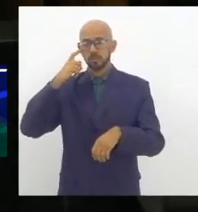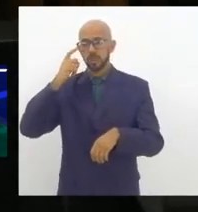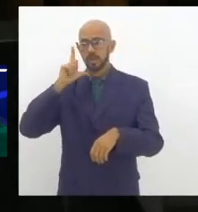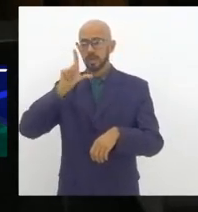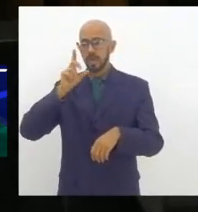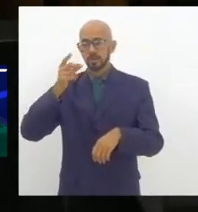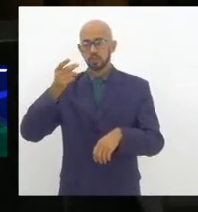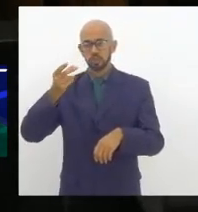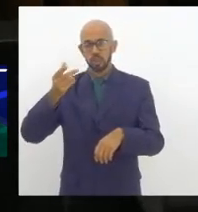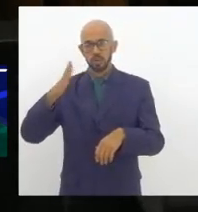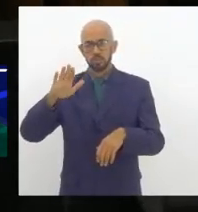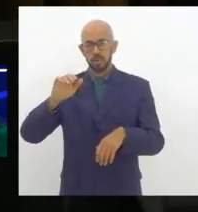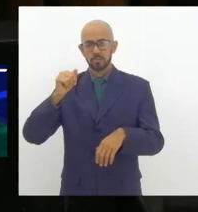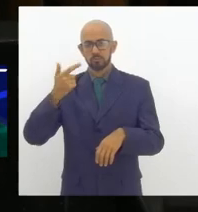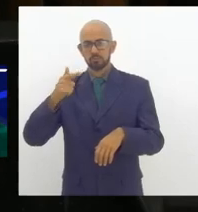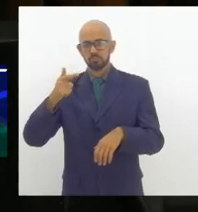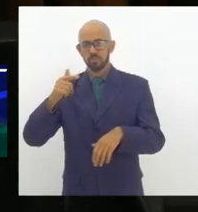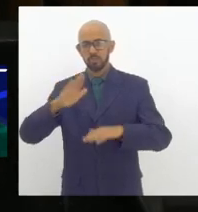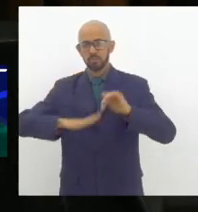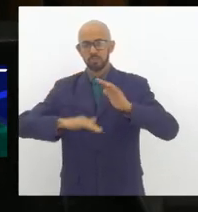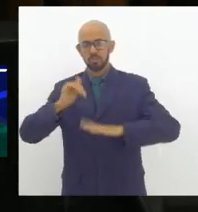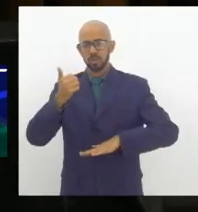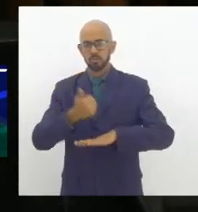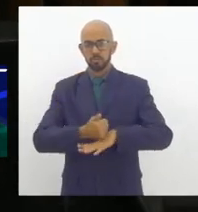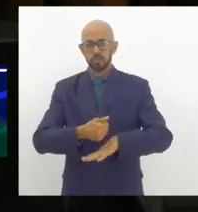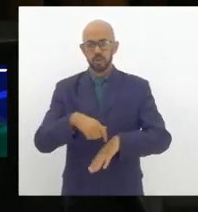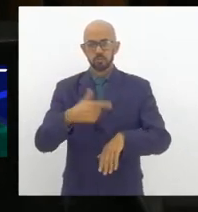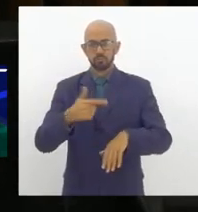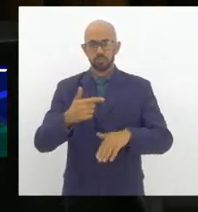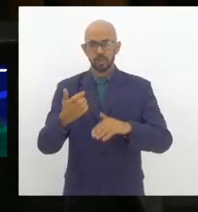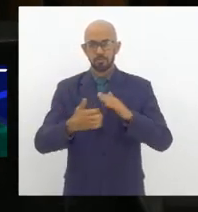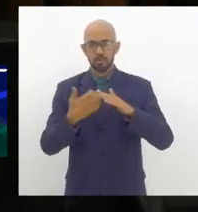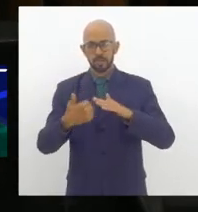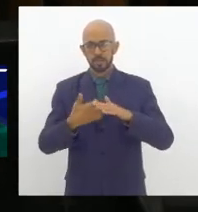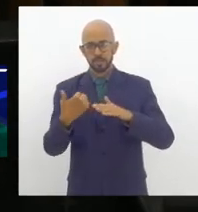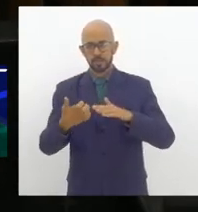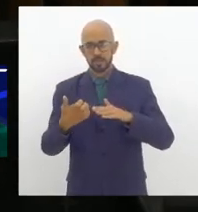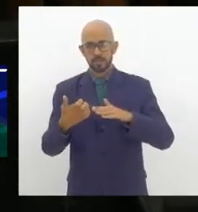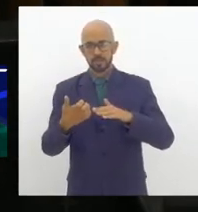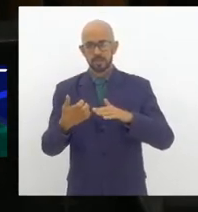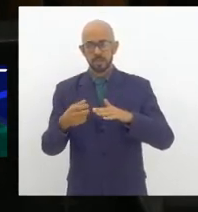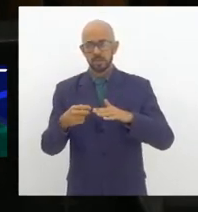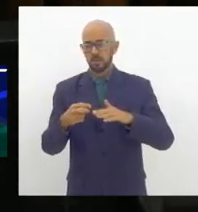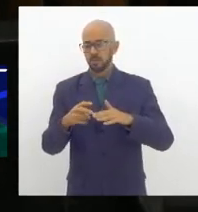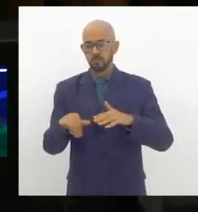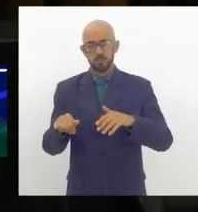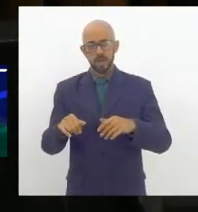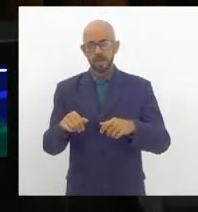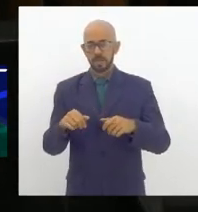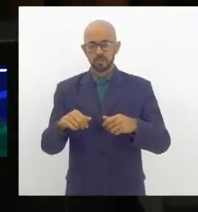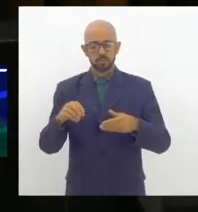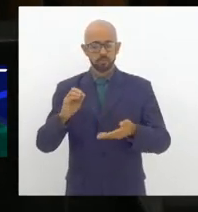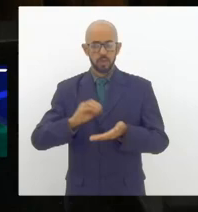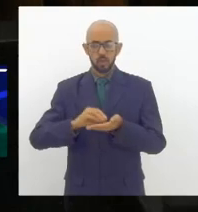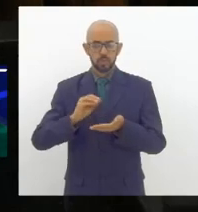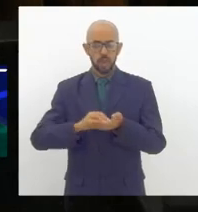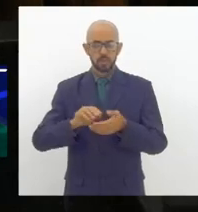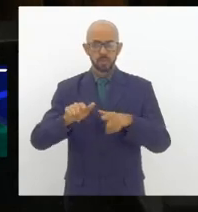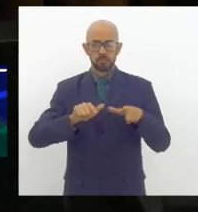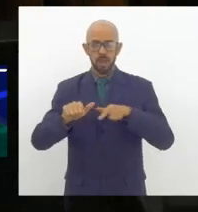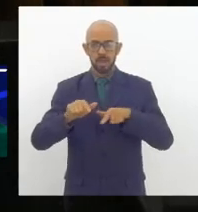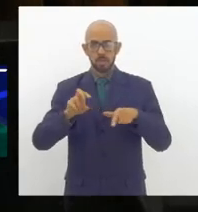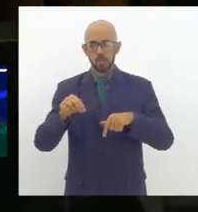chegar lá não tem mão de obra qualificada não tem empresa não tem dúvida vai cair no sub emprego quando eu saio não quero sobre emprego